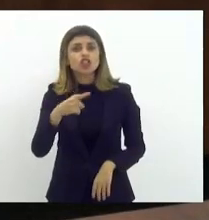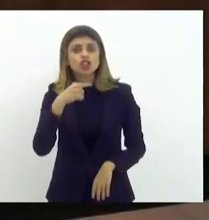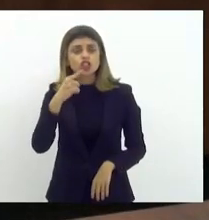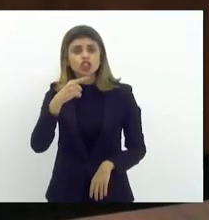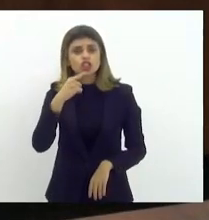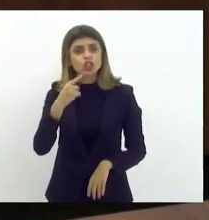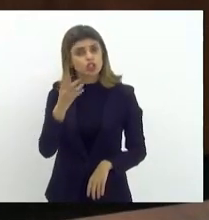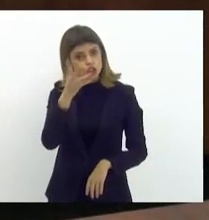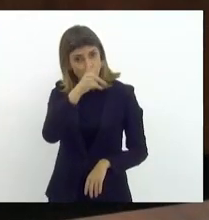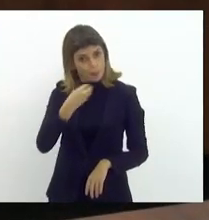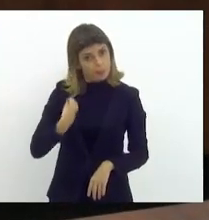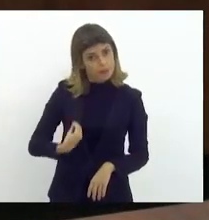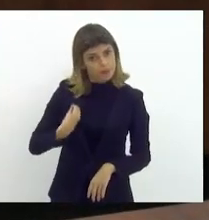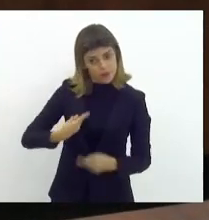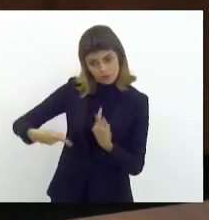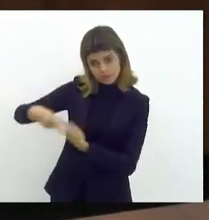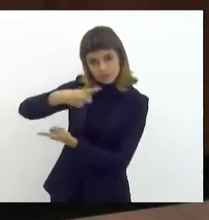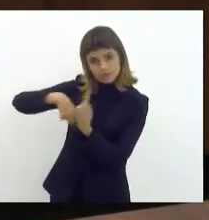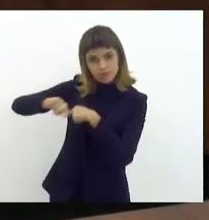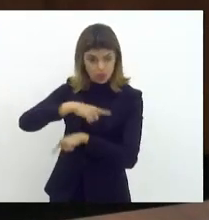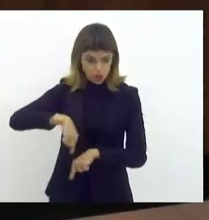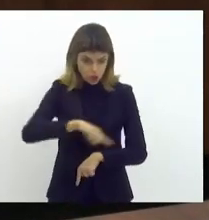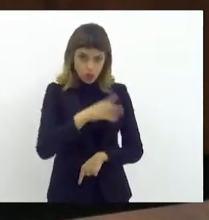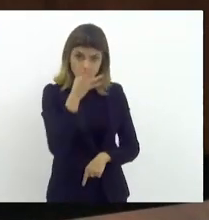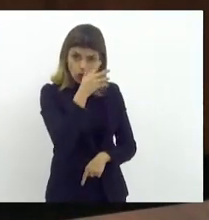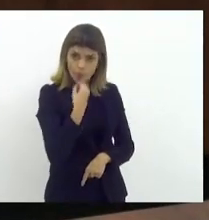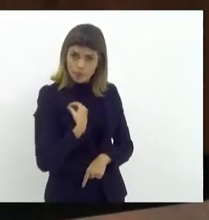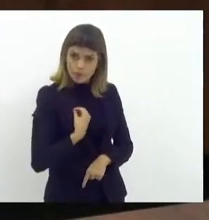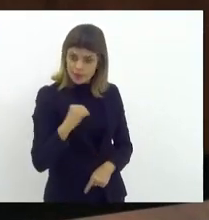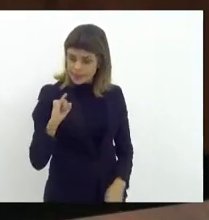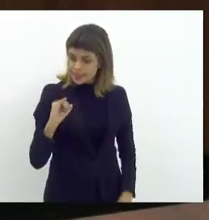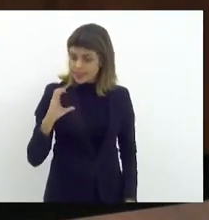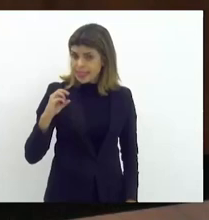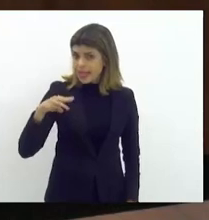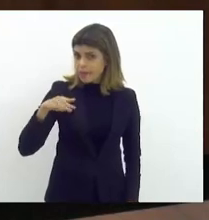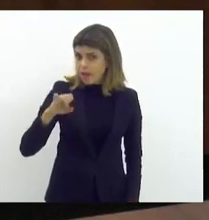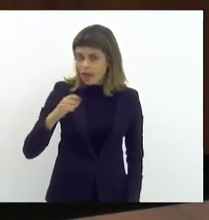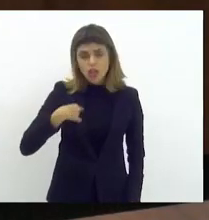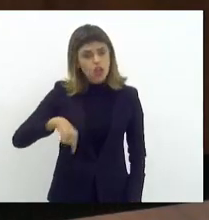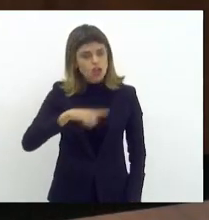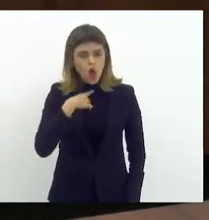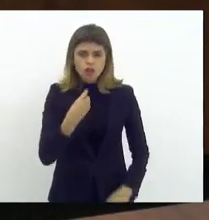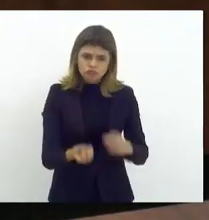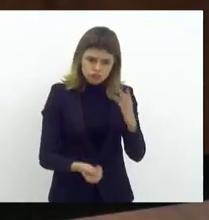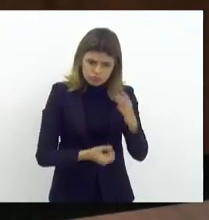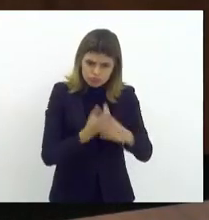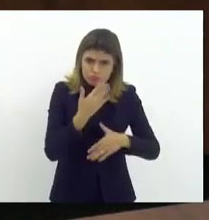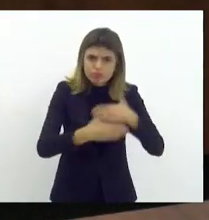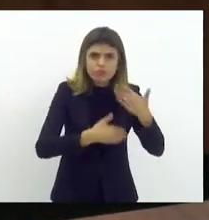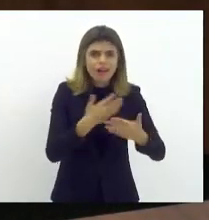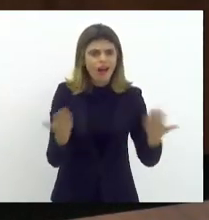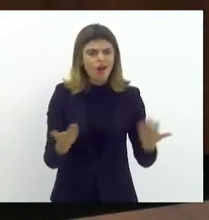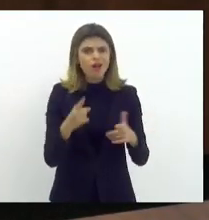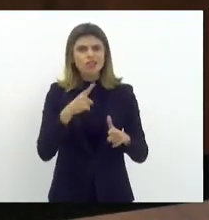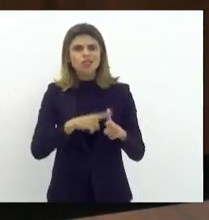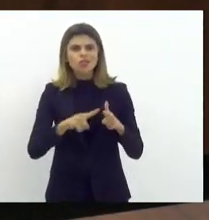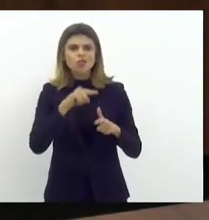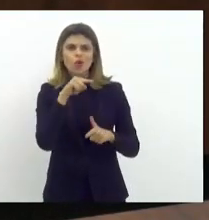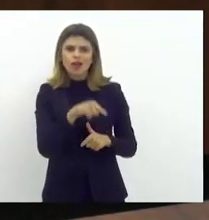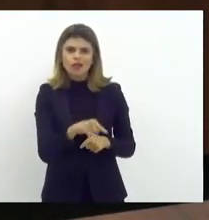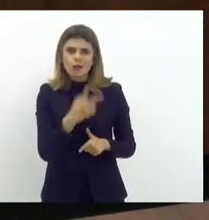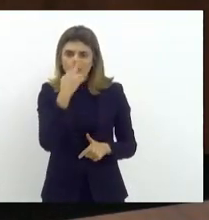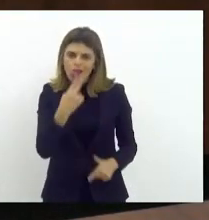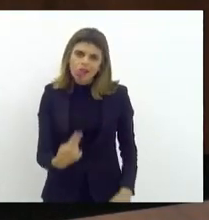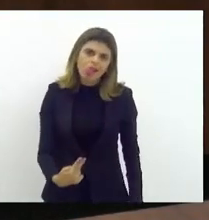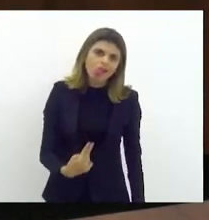renda a gente sobrevive de ICMS somos os maiores produtores e olha a situação em que a gente se encontra na mão